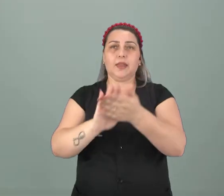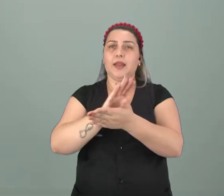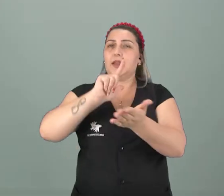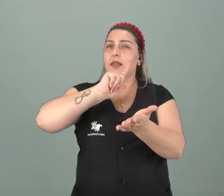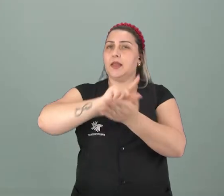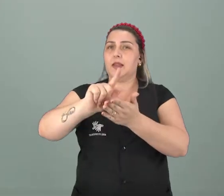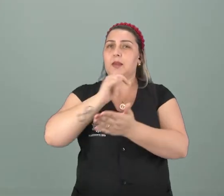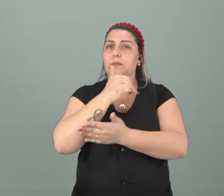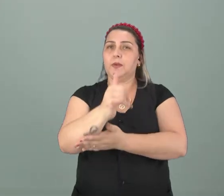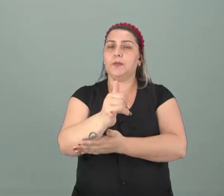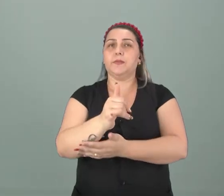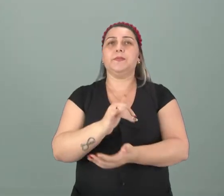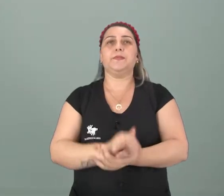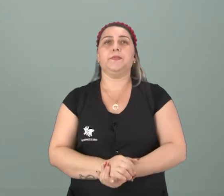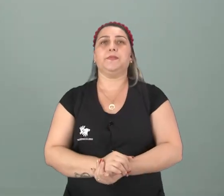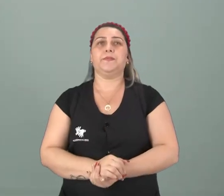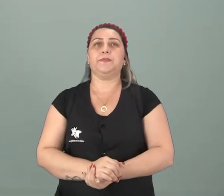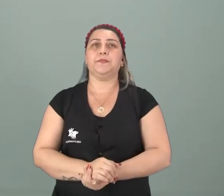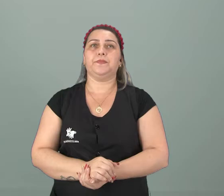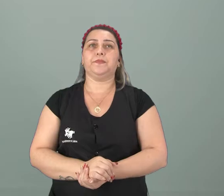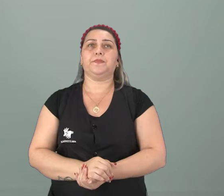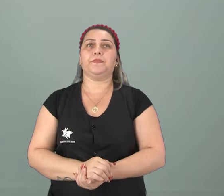Então, é considerado energia limpa, tá?